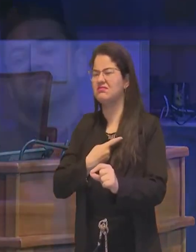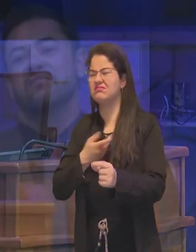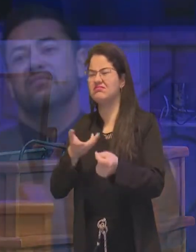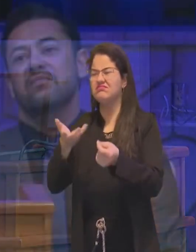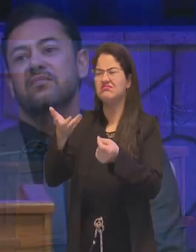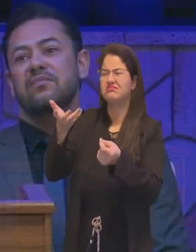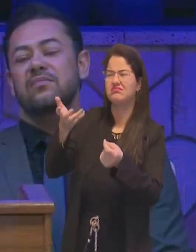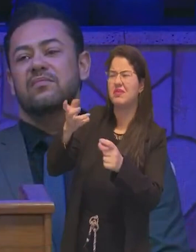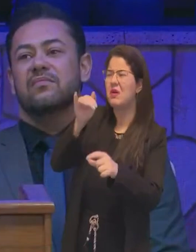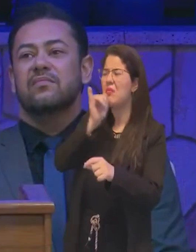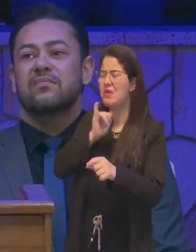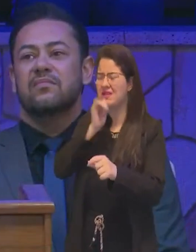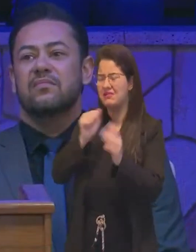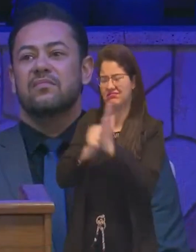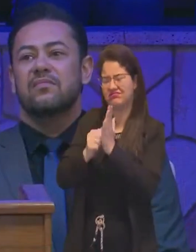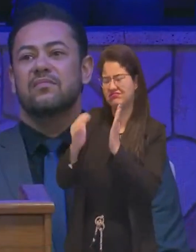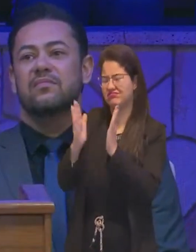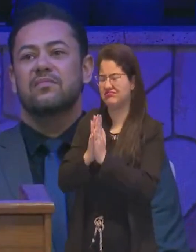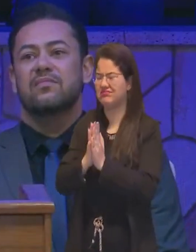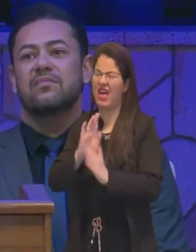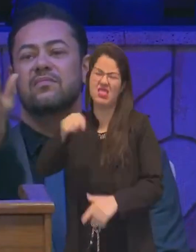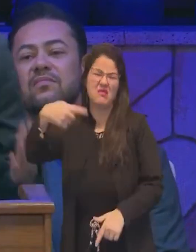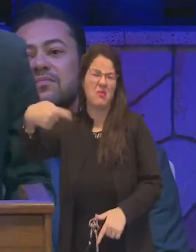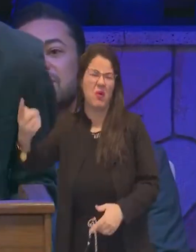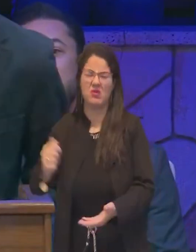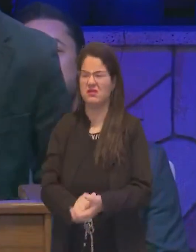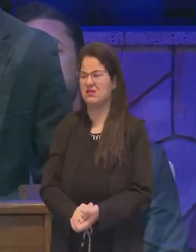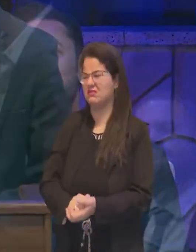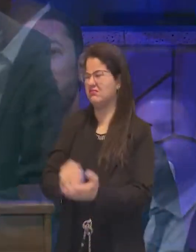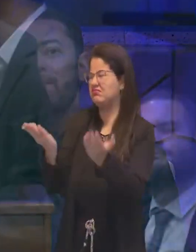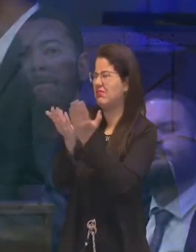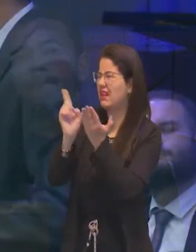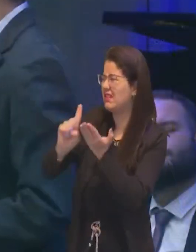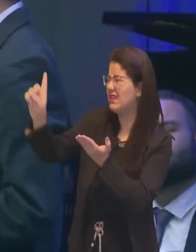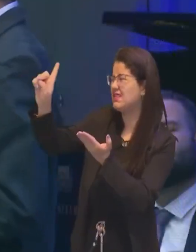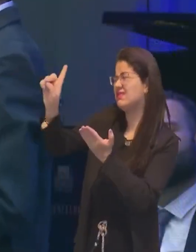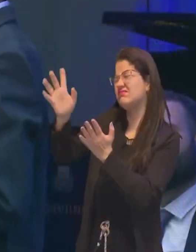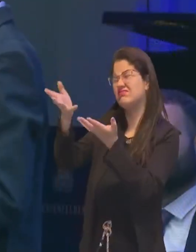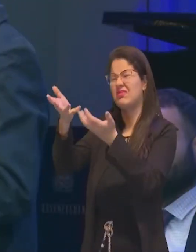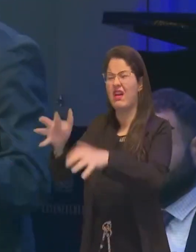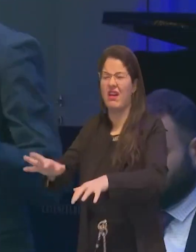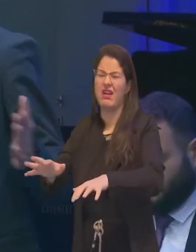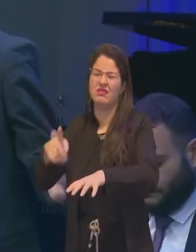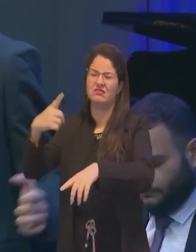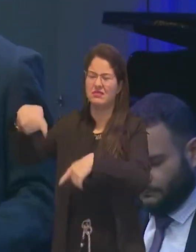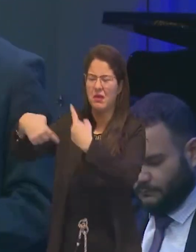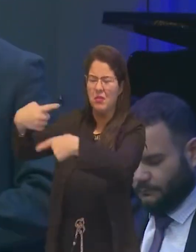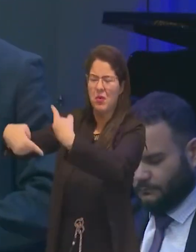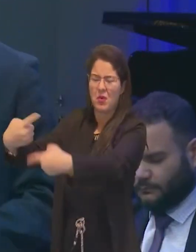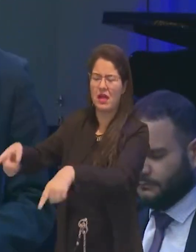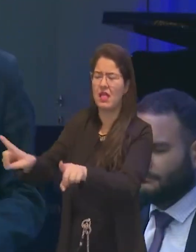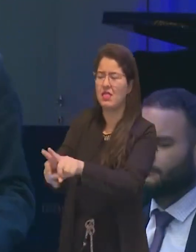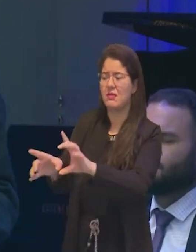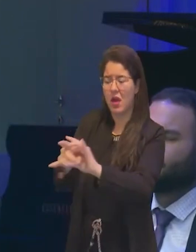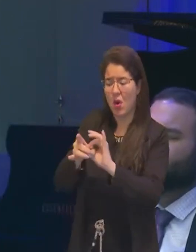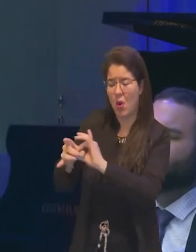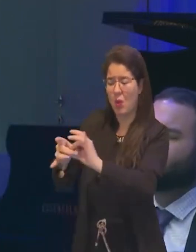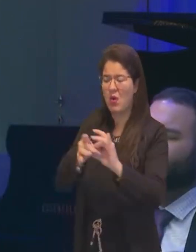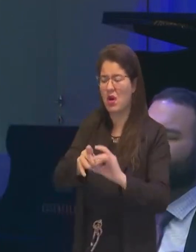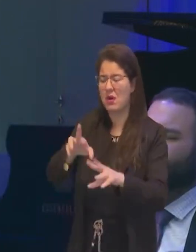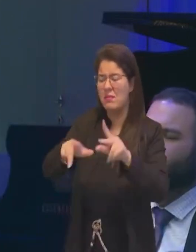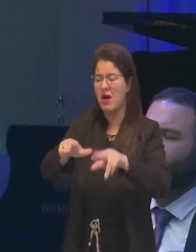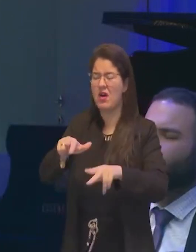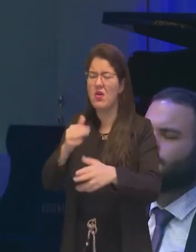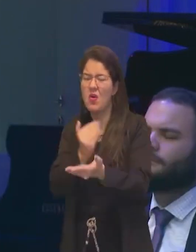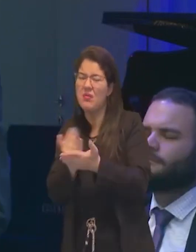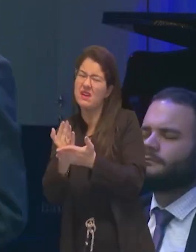como a nossa oração diária, o nosso estudo da palavra, momentos de devocional e até a comunhão com os nossos irmãos aqui na